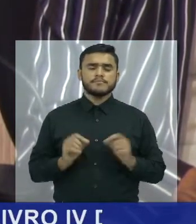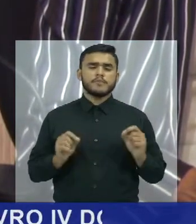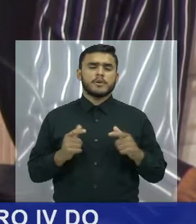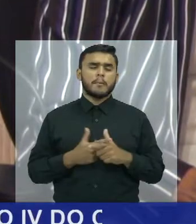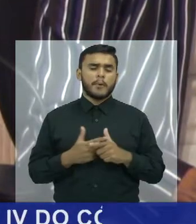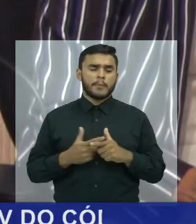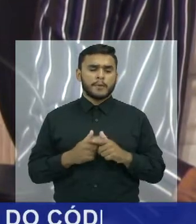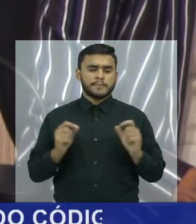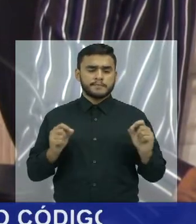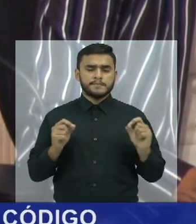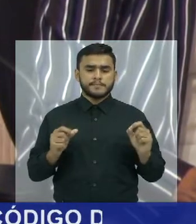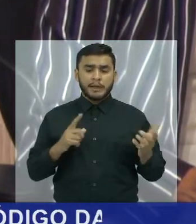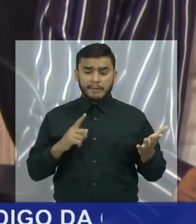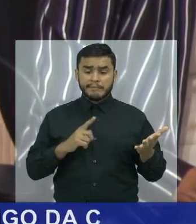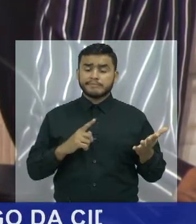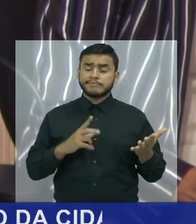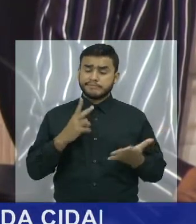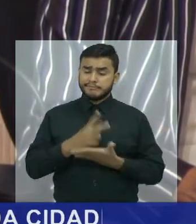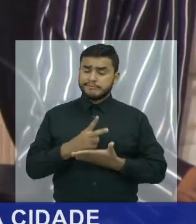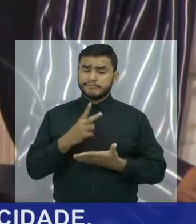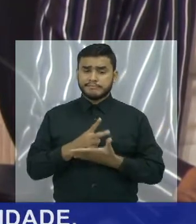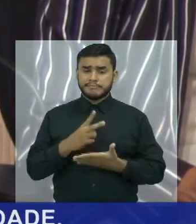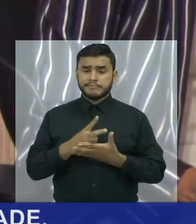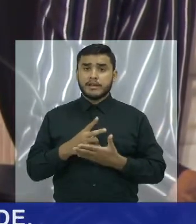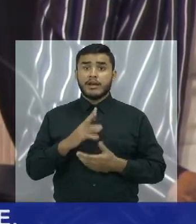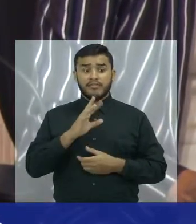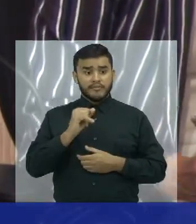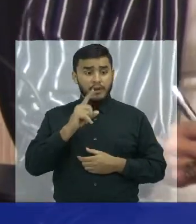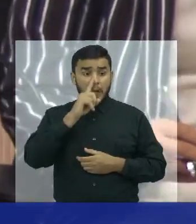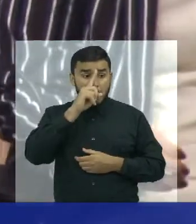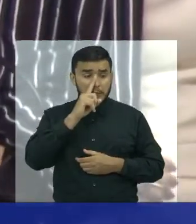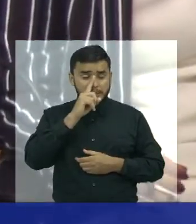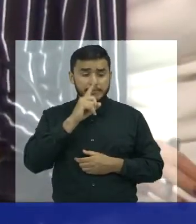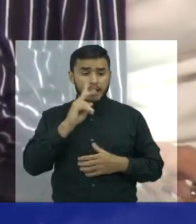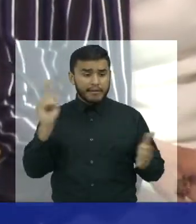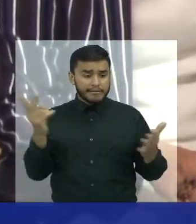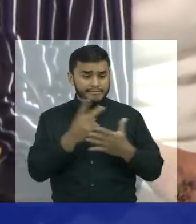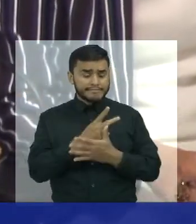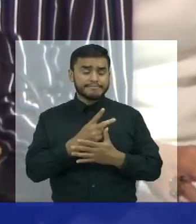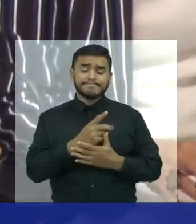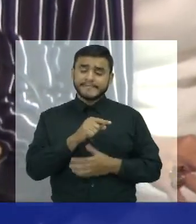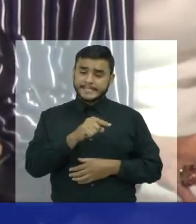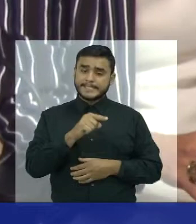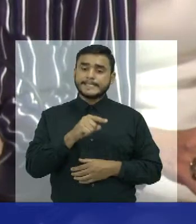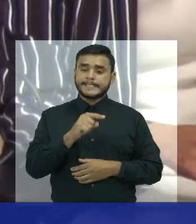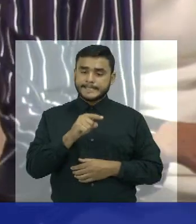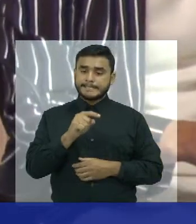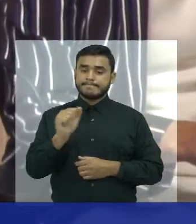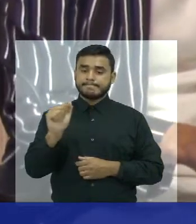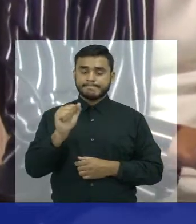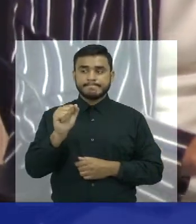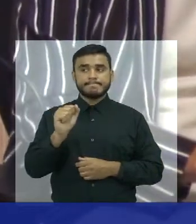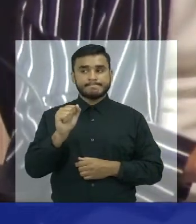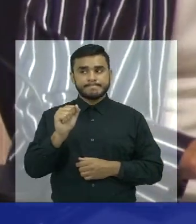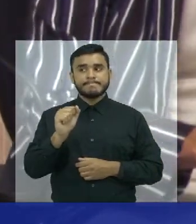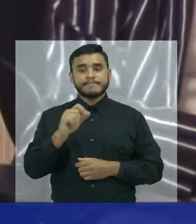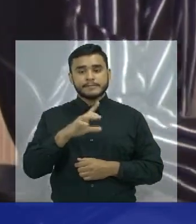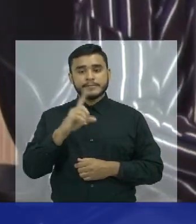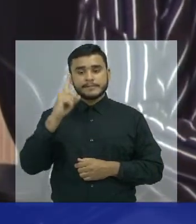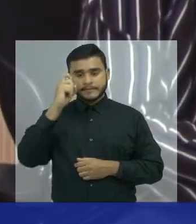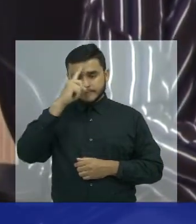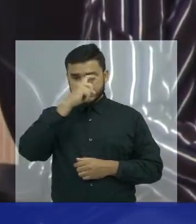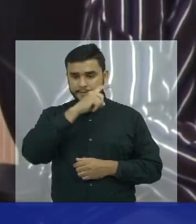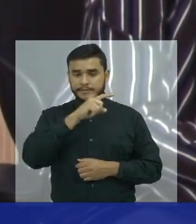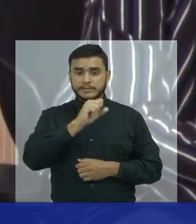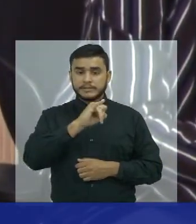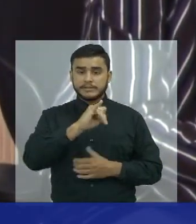que multiplicam, no caso, o valor da multa, são realmente muito muito graves, perda de vida